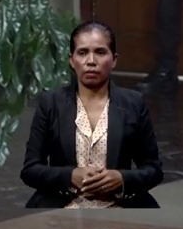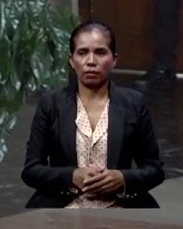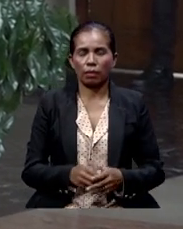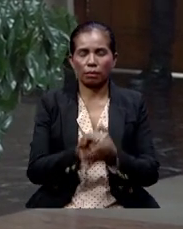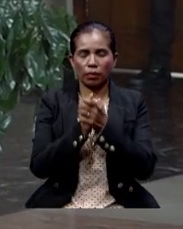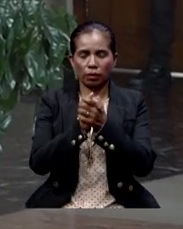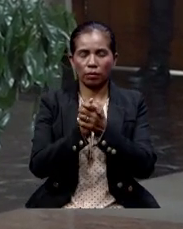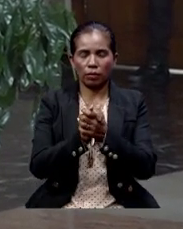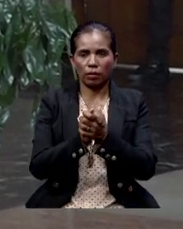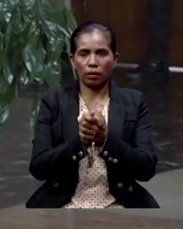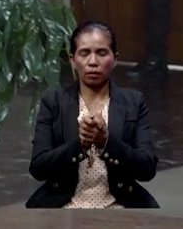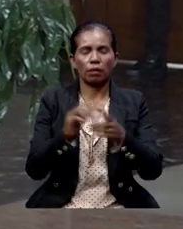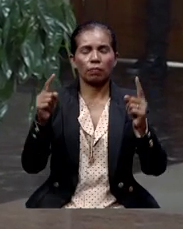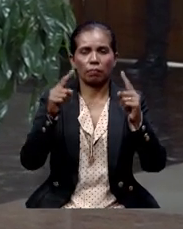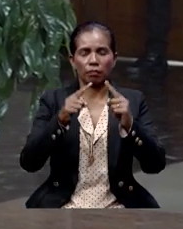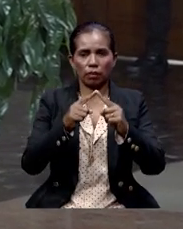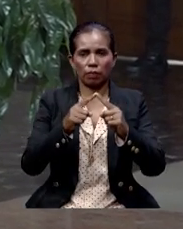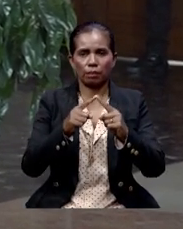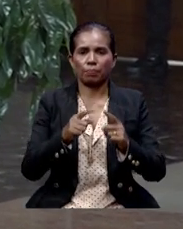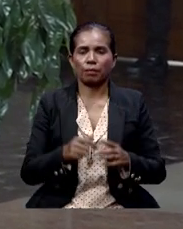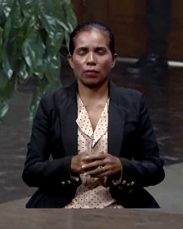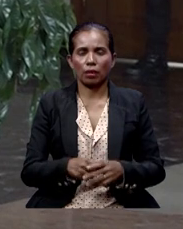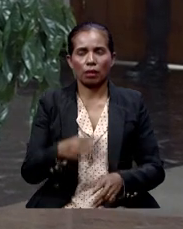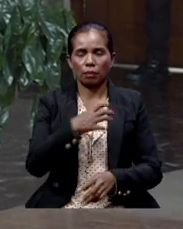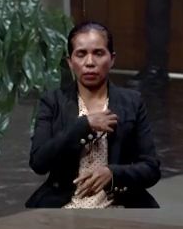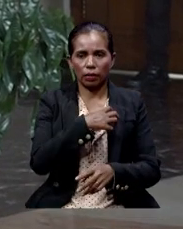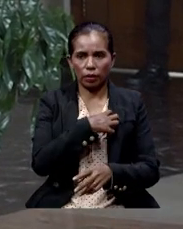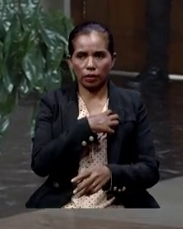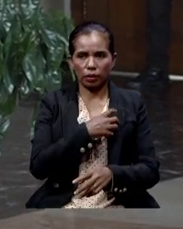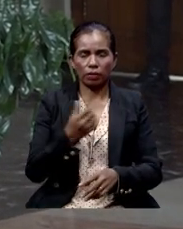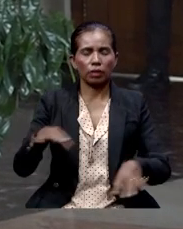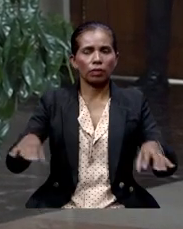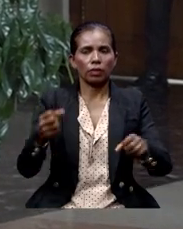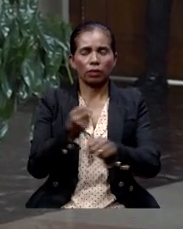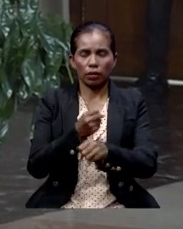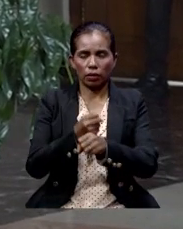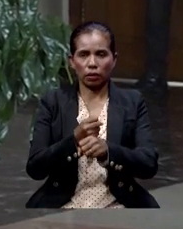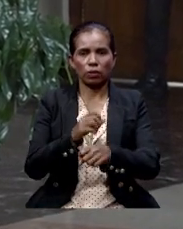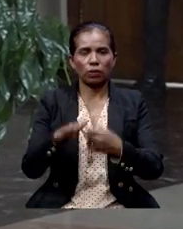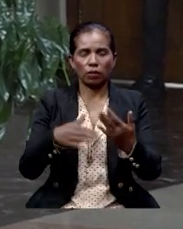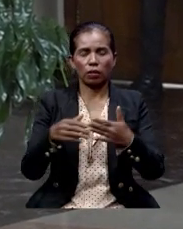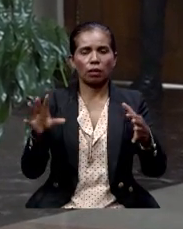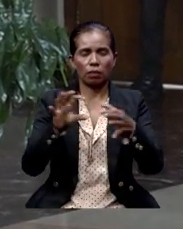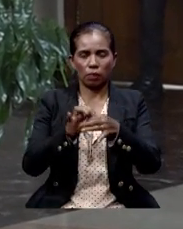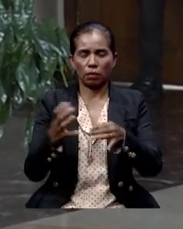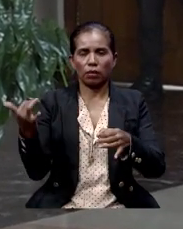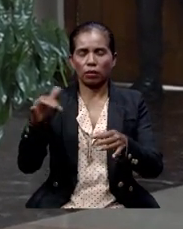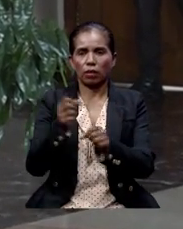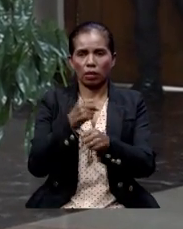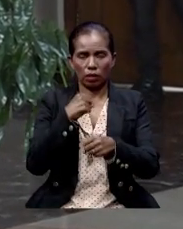parabéns, apreciação vai a penitele, ba esforço toma que nevem na membro se a